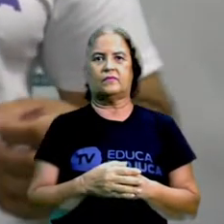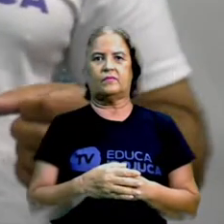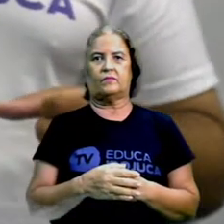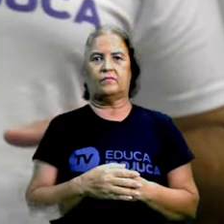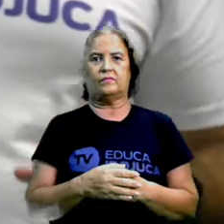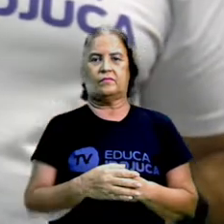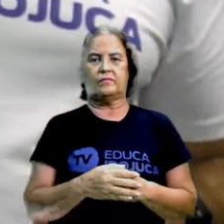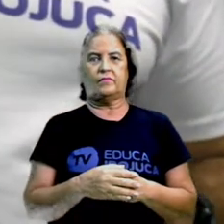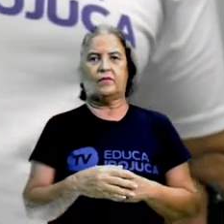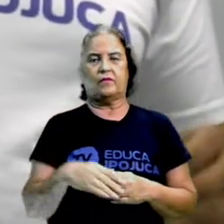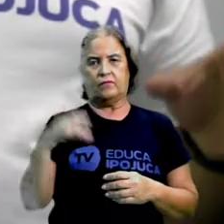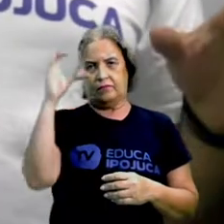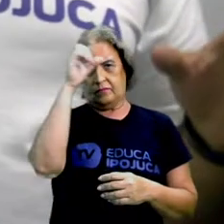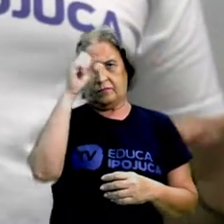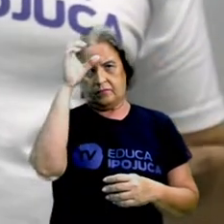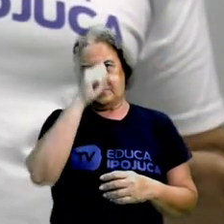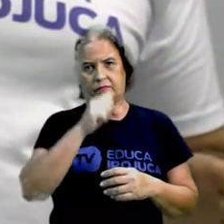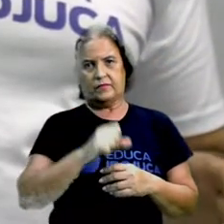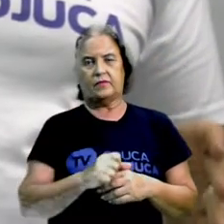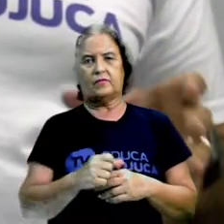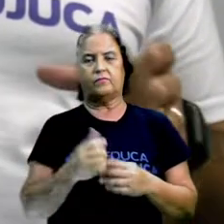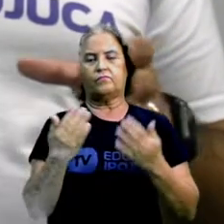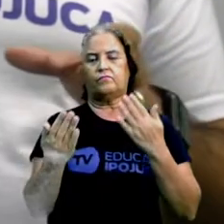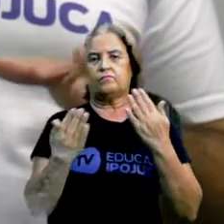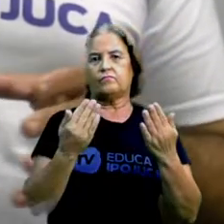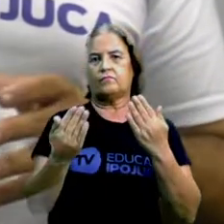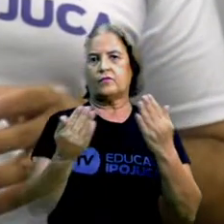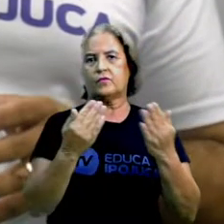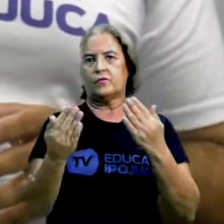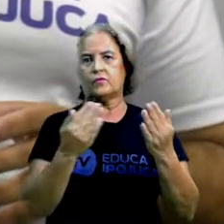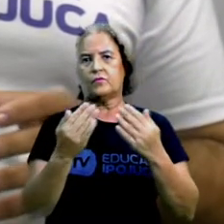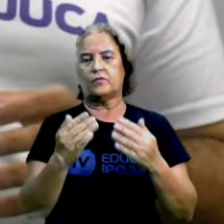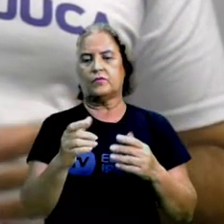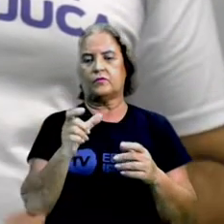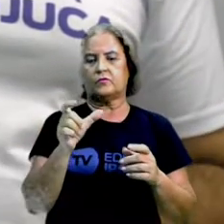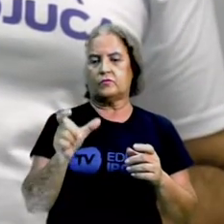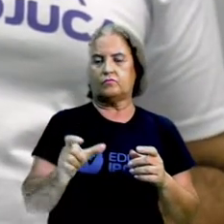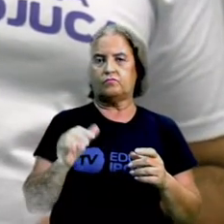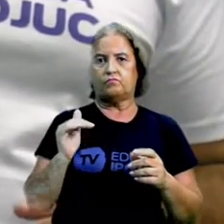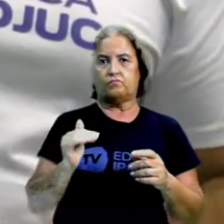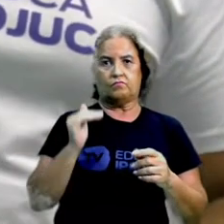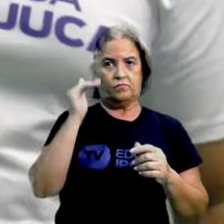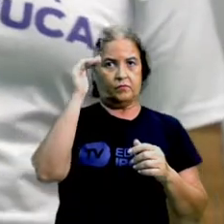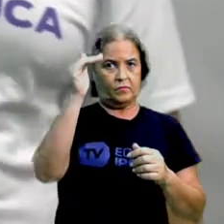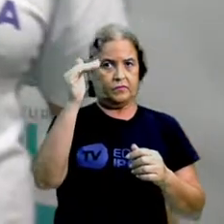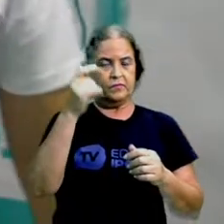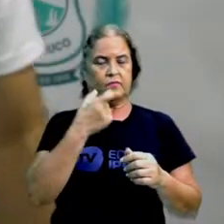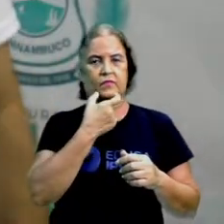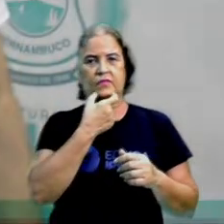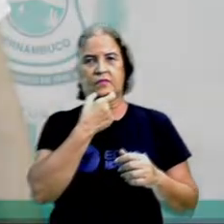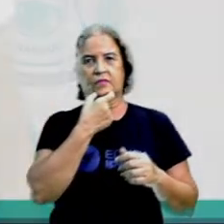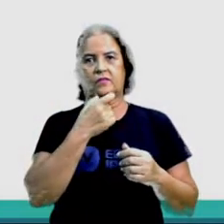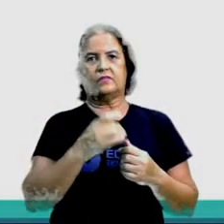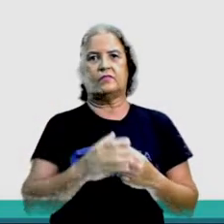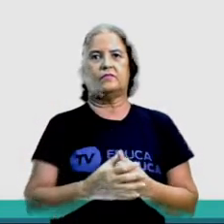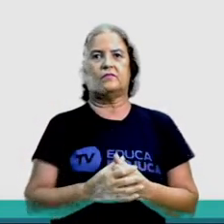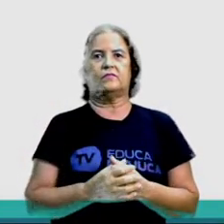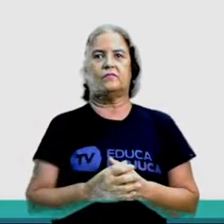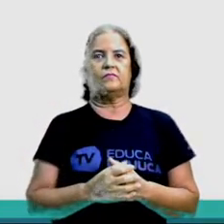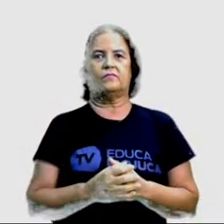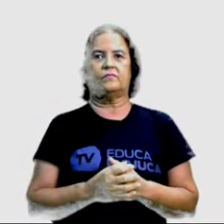ou seja, vamos aprender comparação de superioridade em inglês. Let's go!